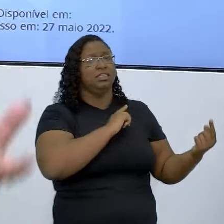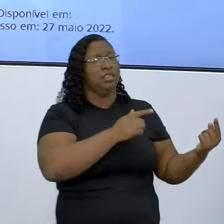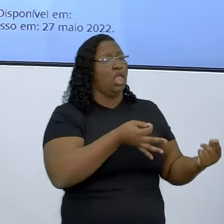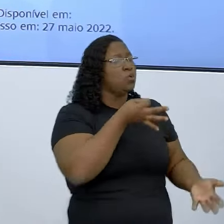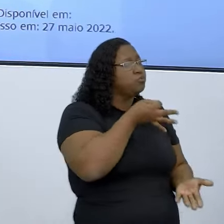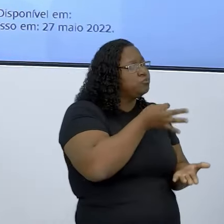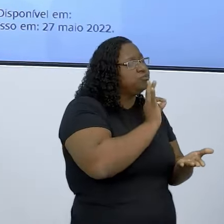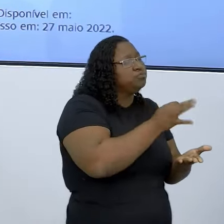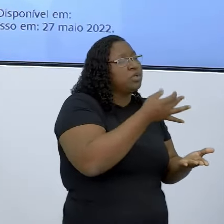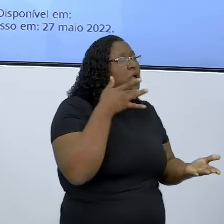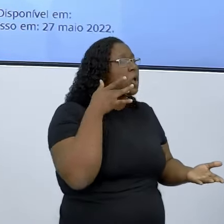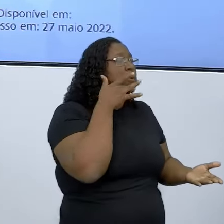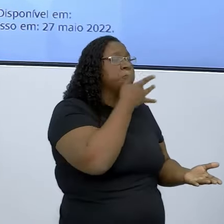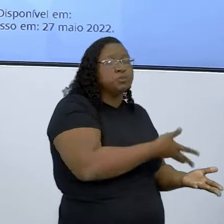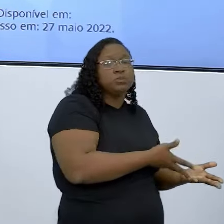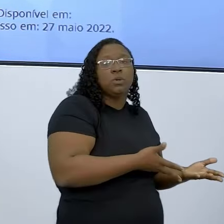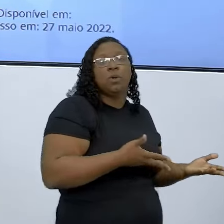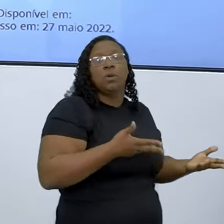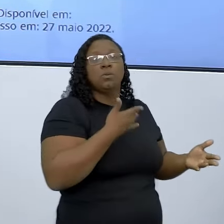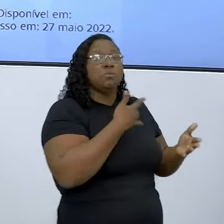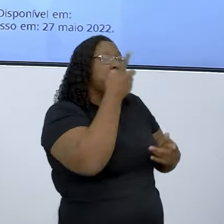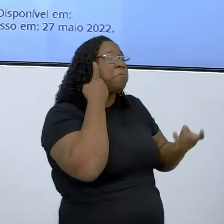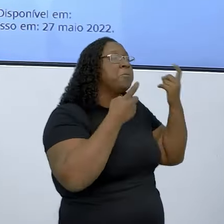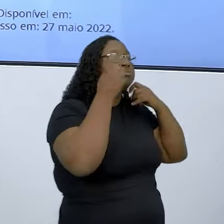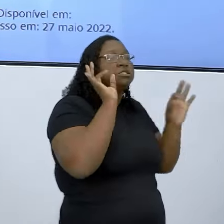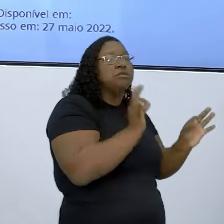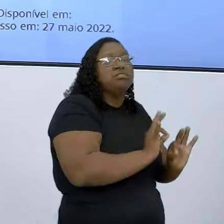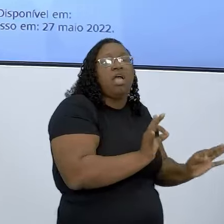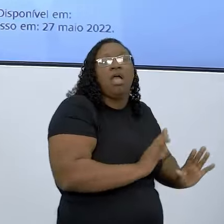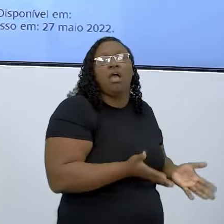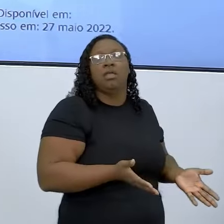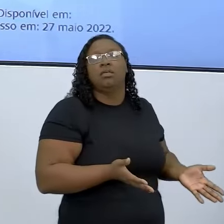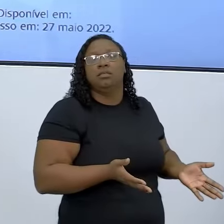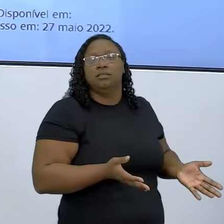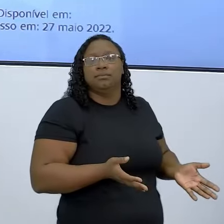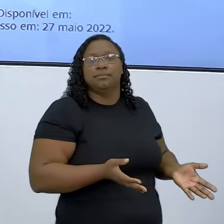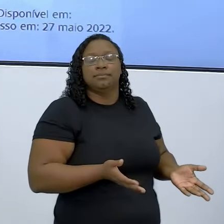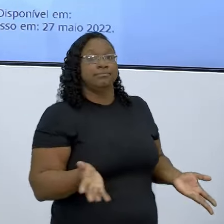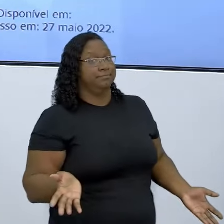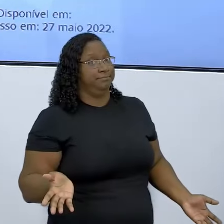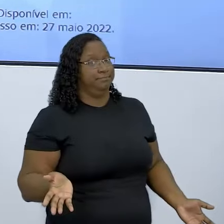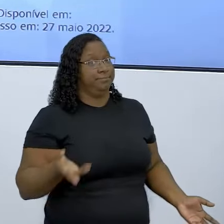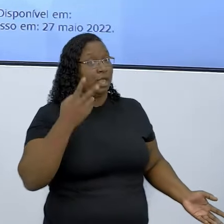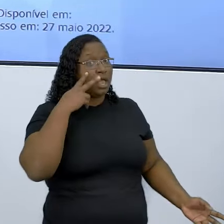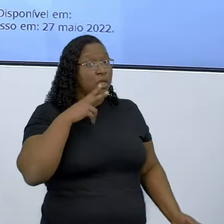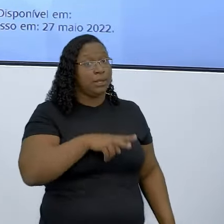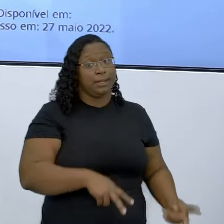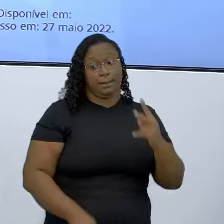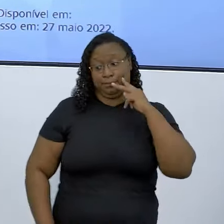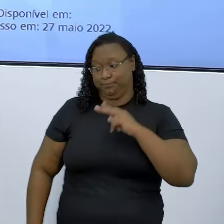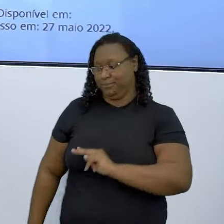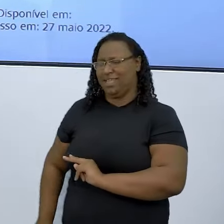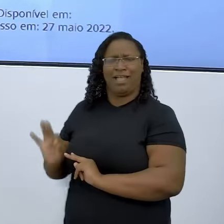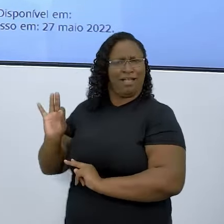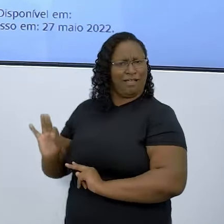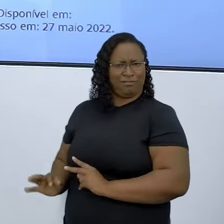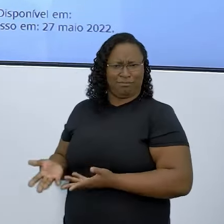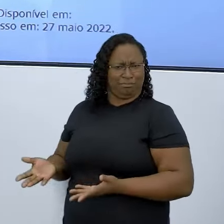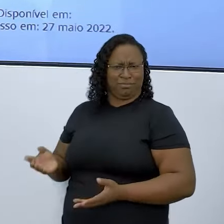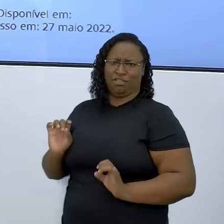se preocupar com nada, os boletos não estão chegando em casa. Então, a gente olhar e dizer que é tão simples... Ah, mas